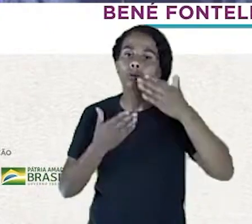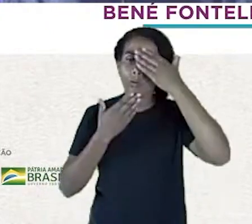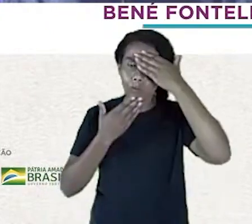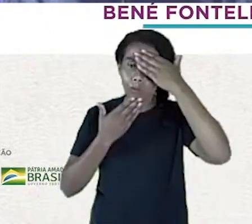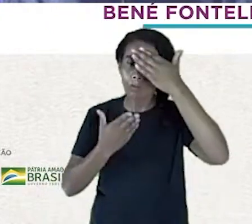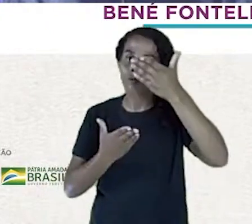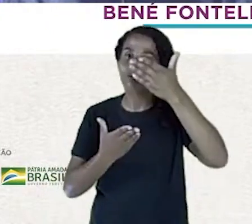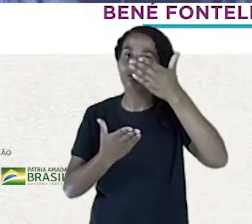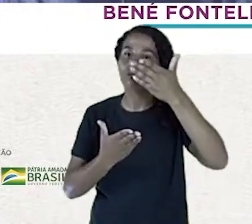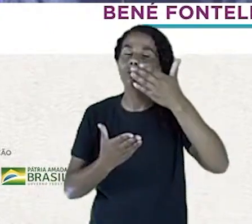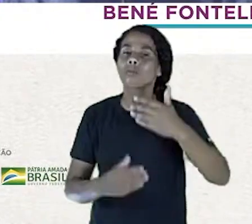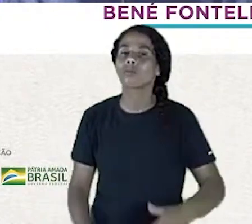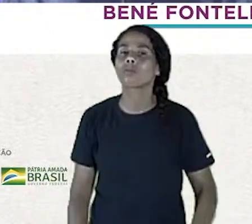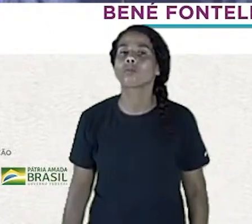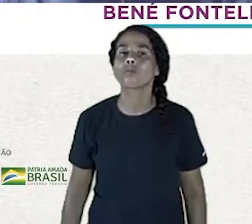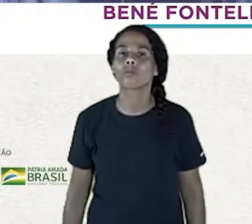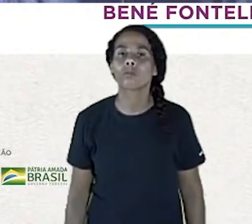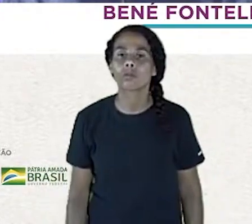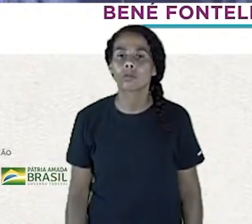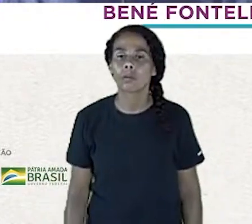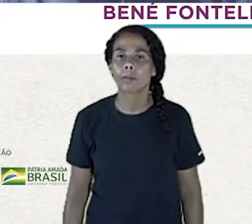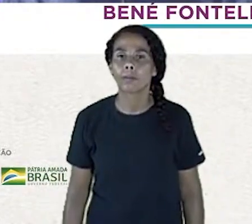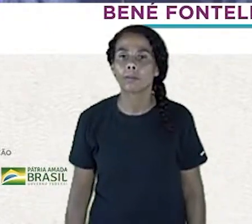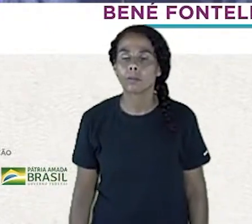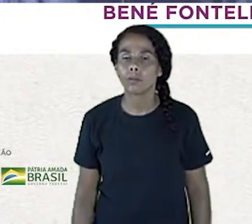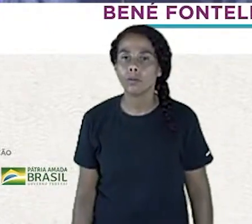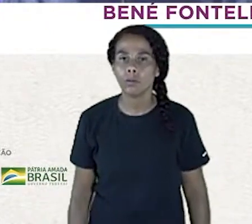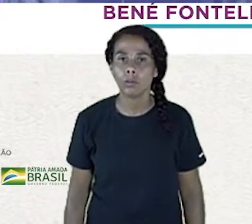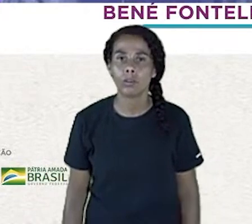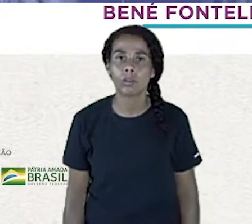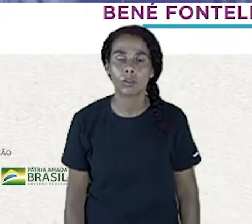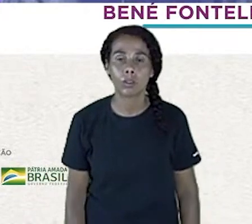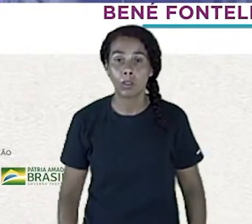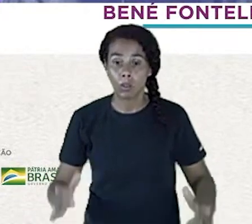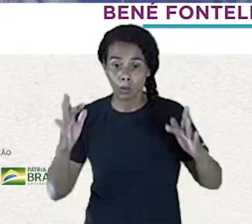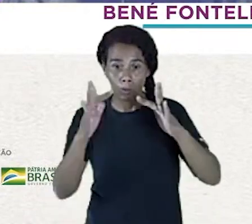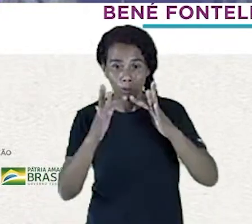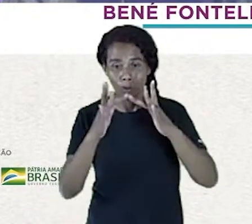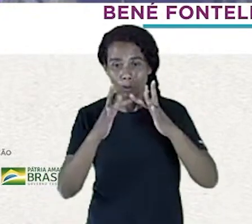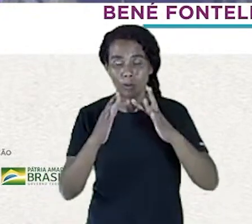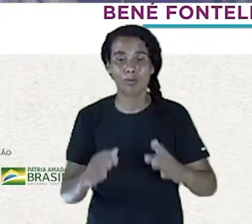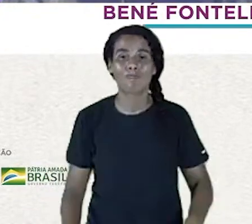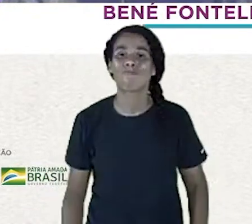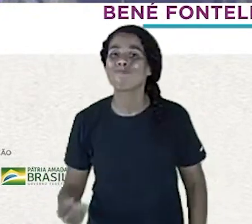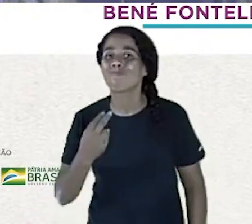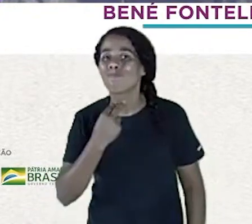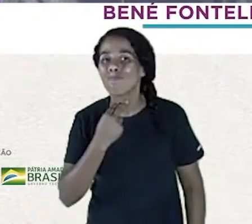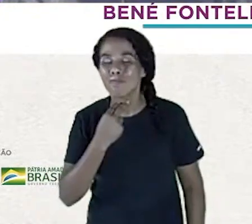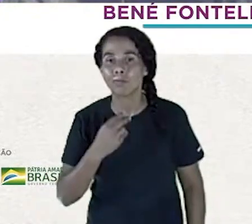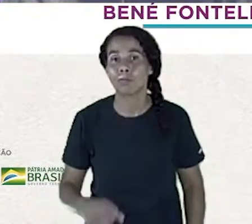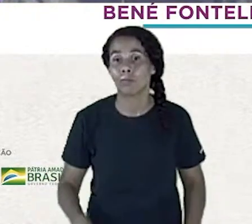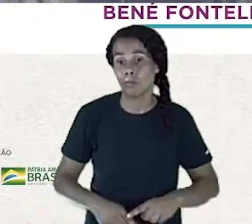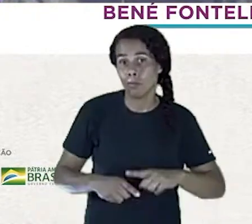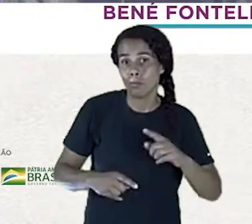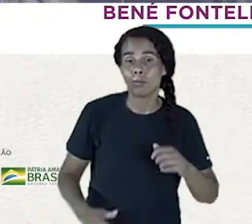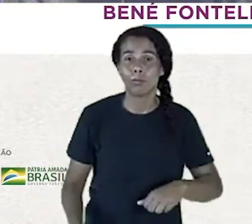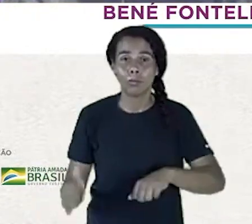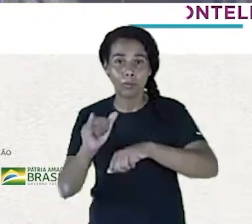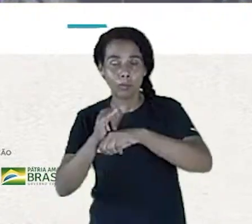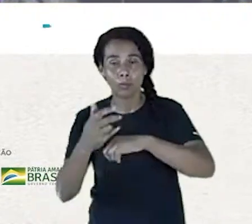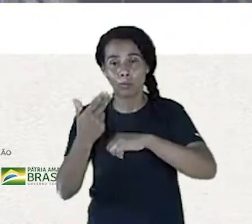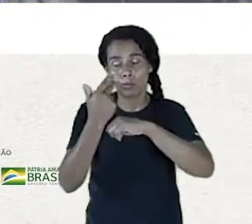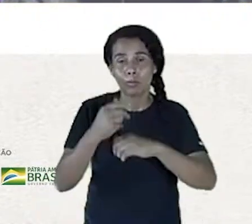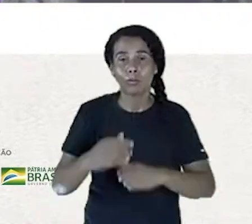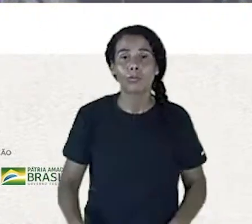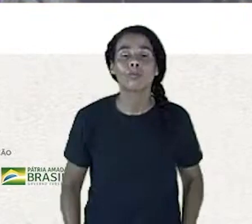pode propriamente encontrar, mas se encontra, né? Se encontra. Eu